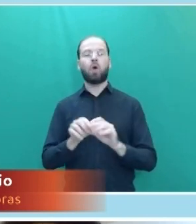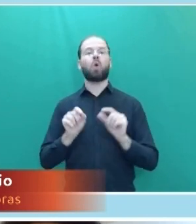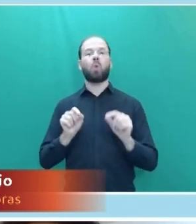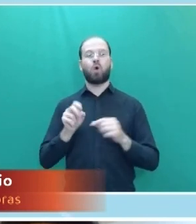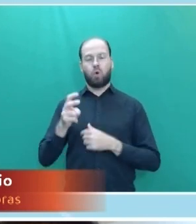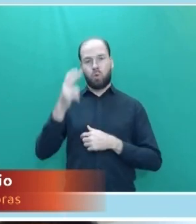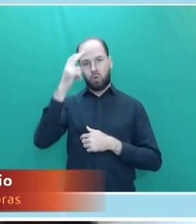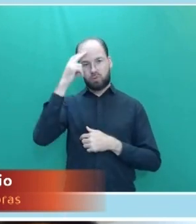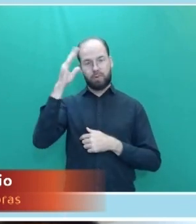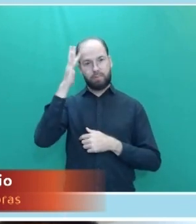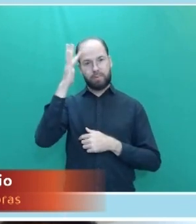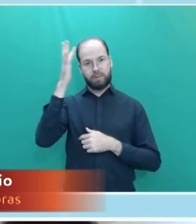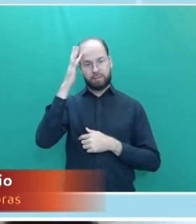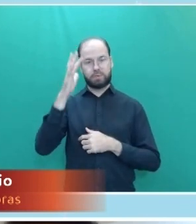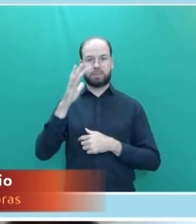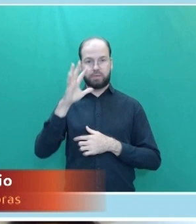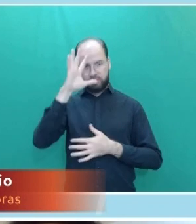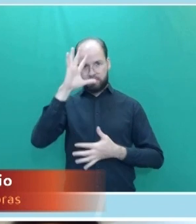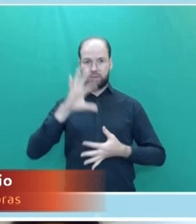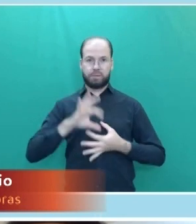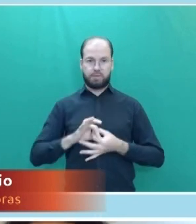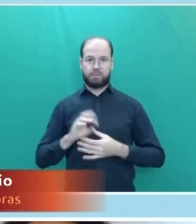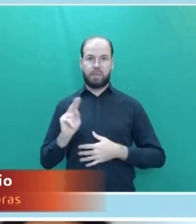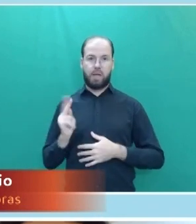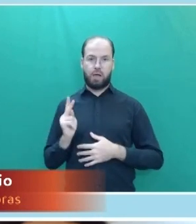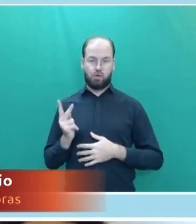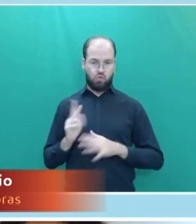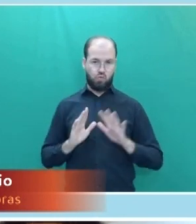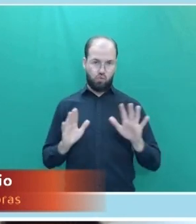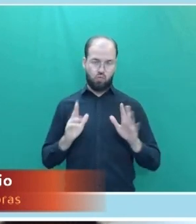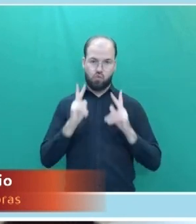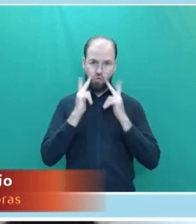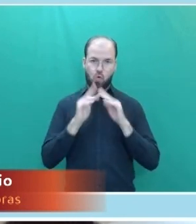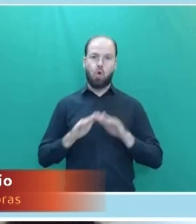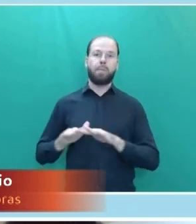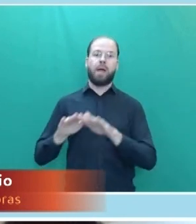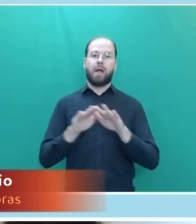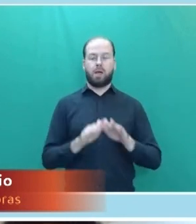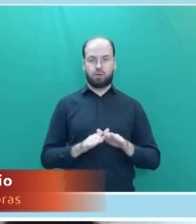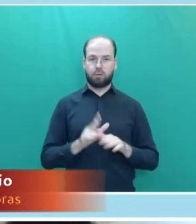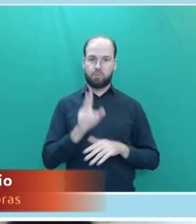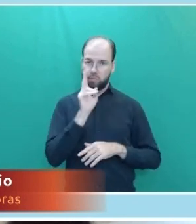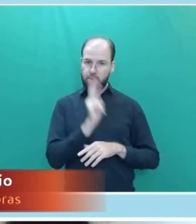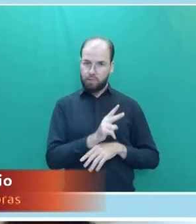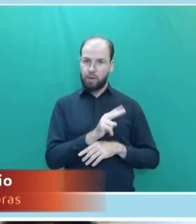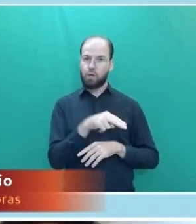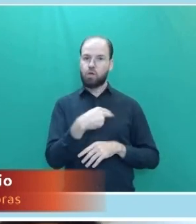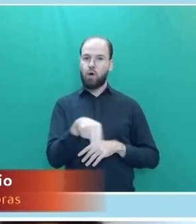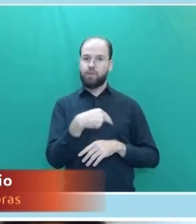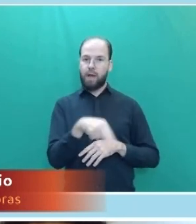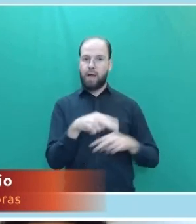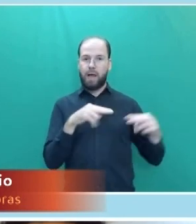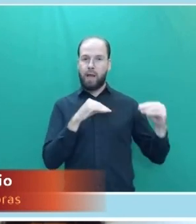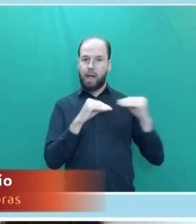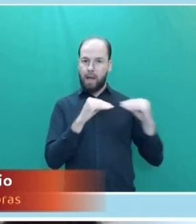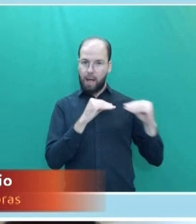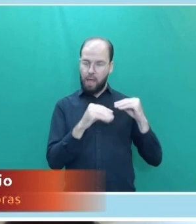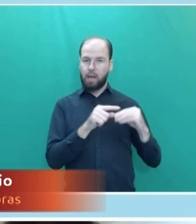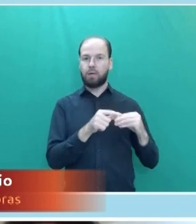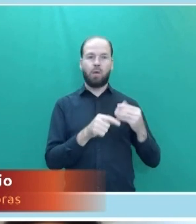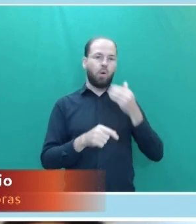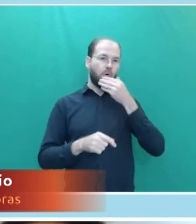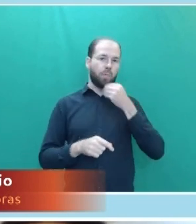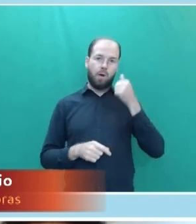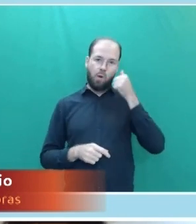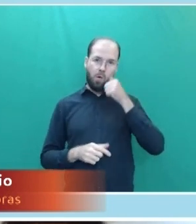num pensamento cis heteronormativo, né? Você tem, numa novela, por exemplo, você tem um casal, sempre aquela fórmula, assim, né? O casal,